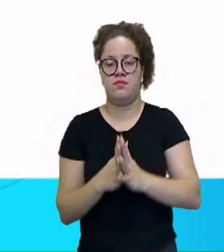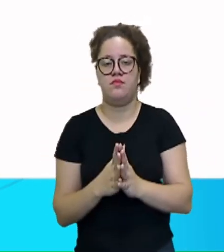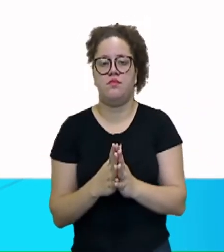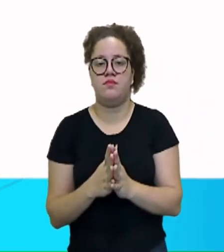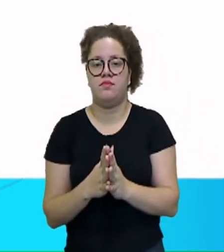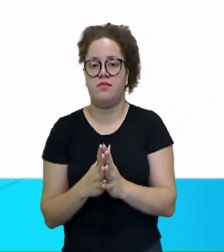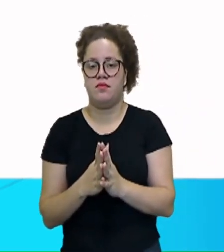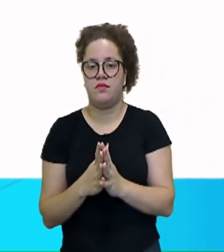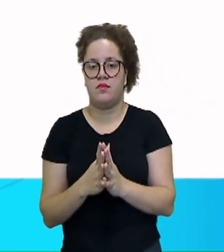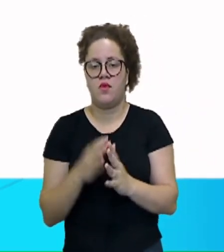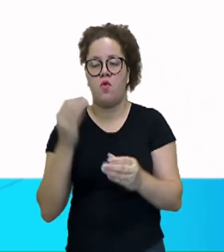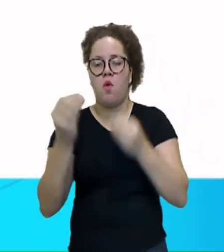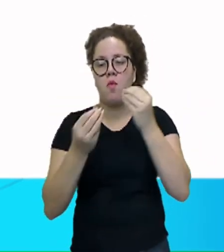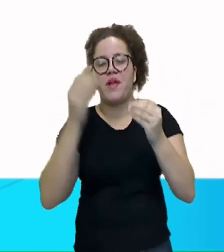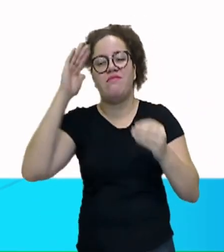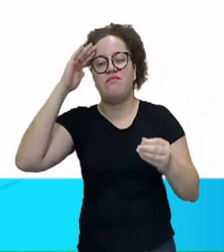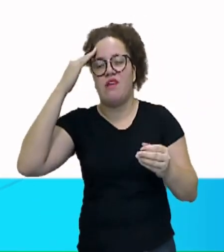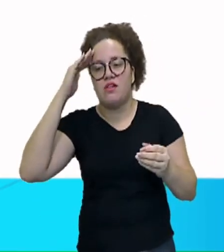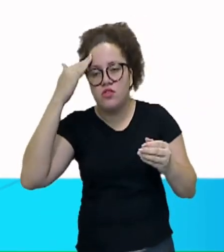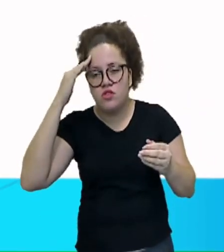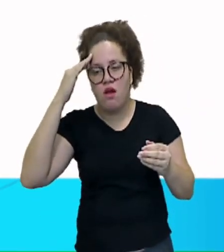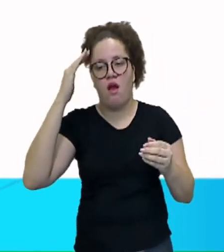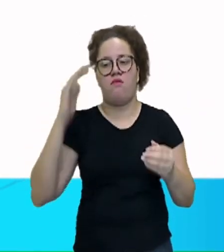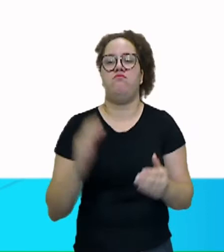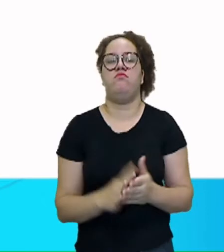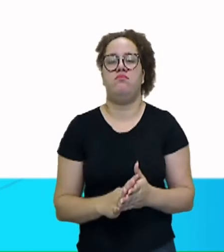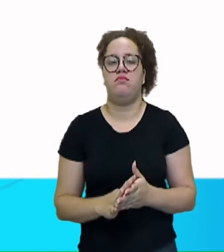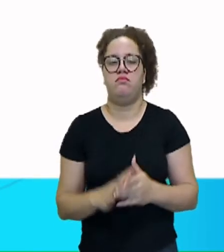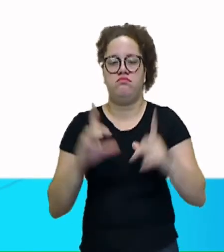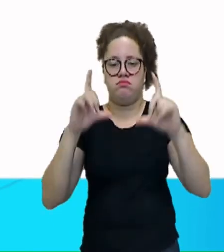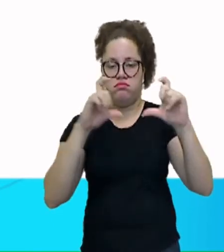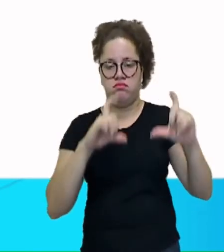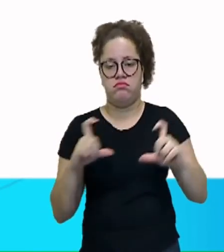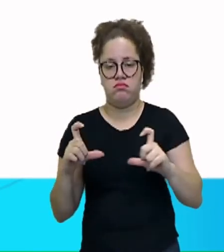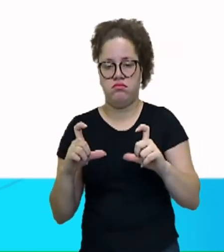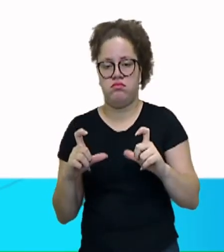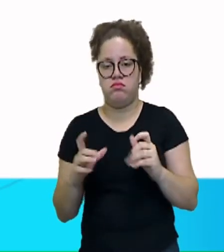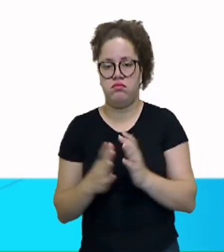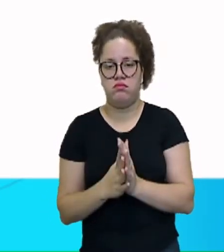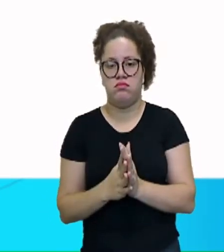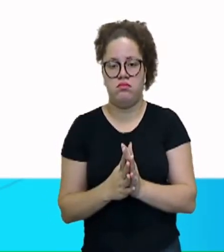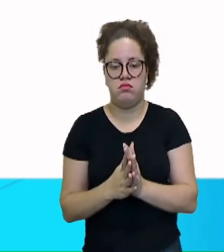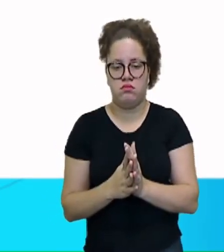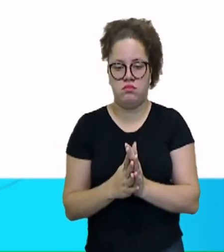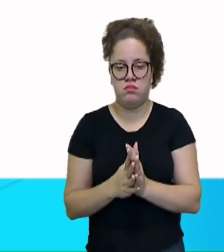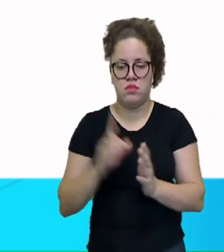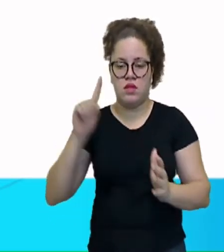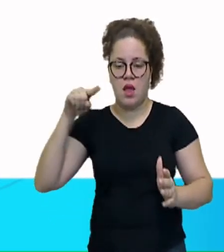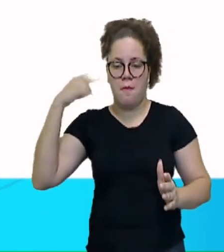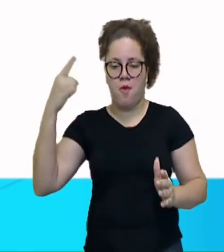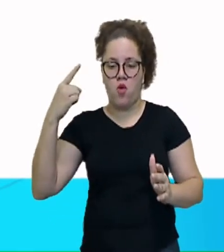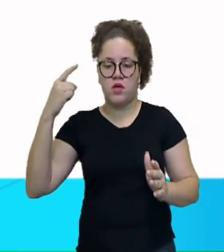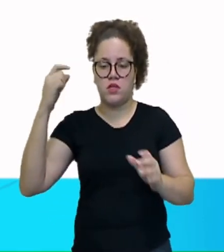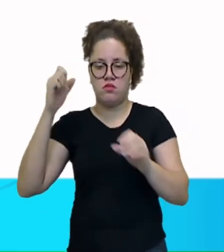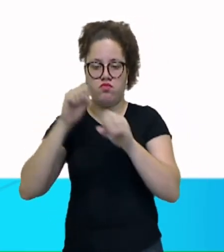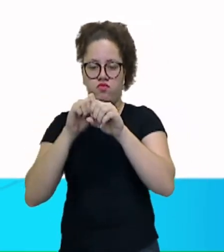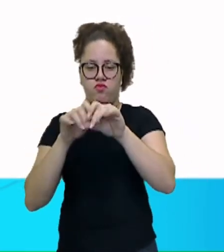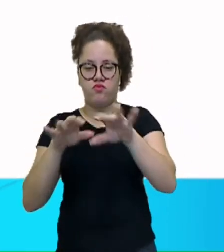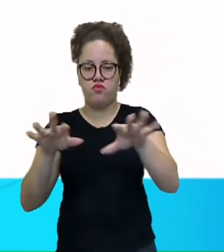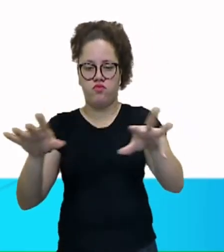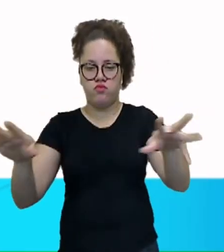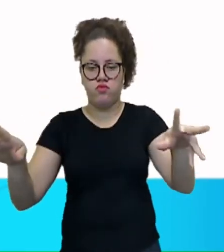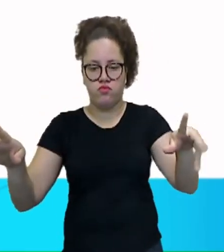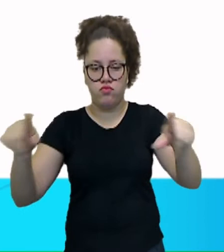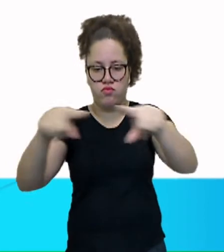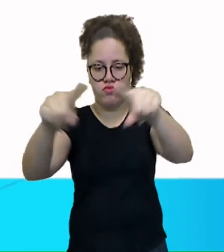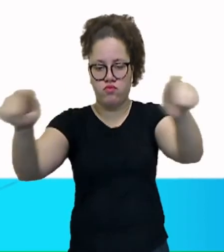ele concebia a imagem, essa imagem era projetada dentro do galpão, e